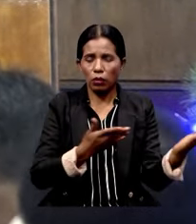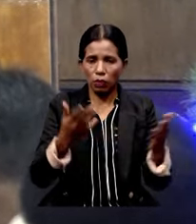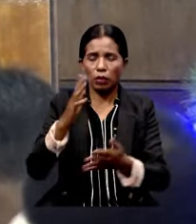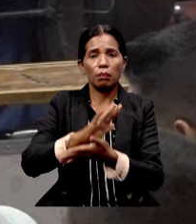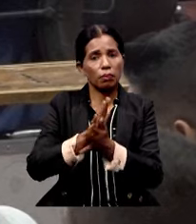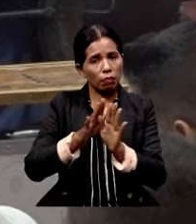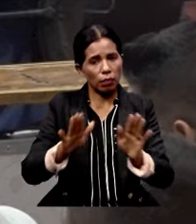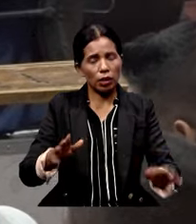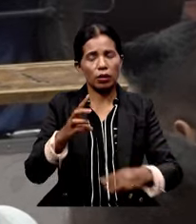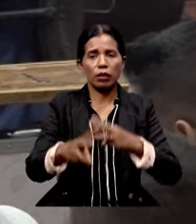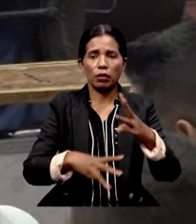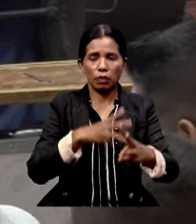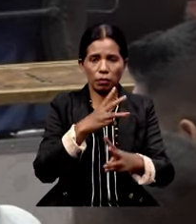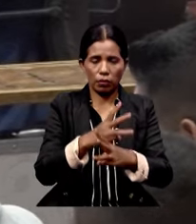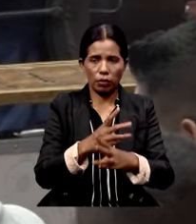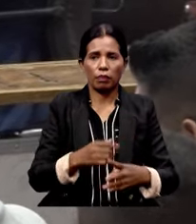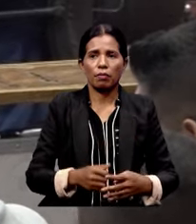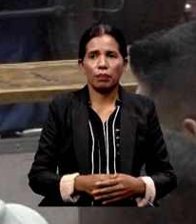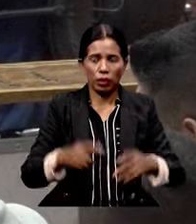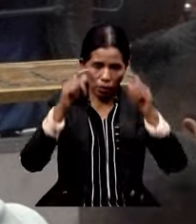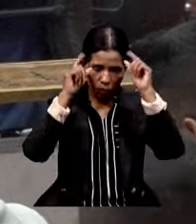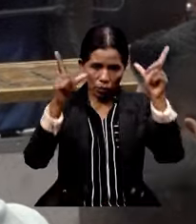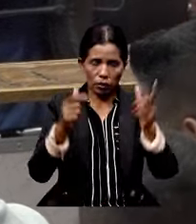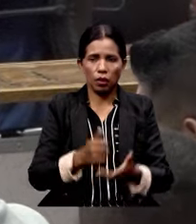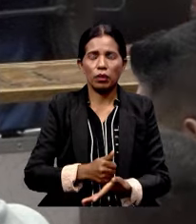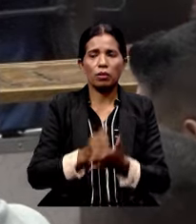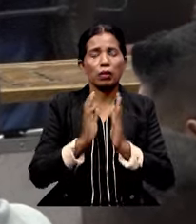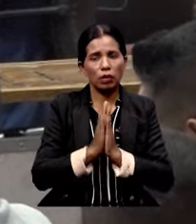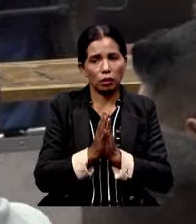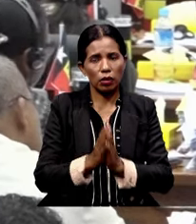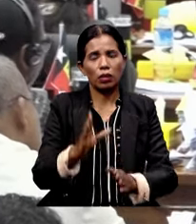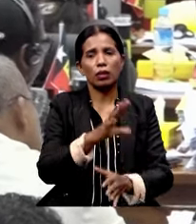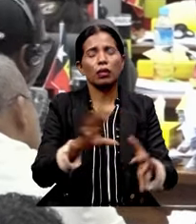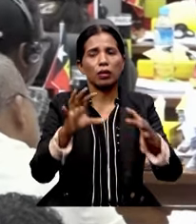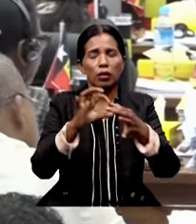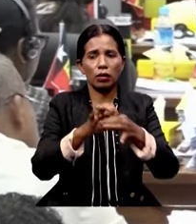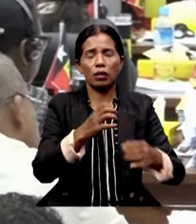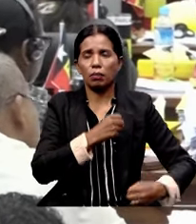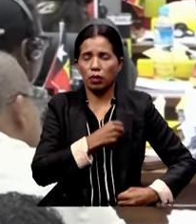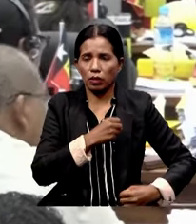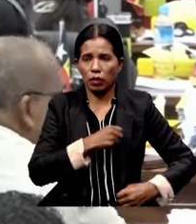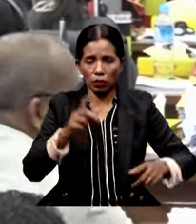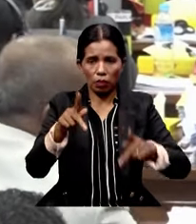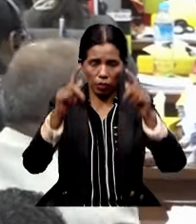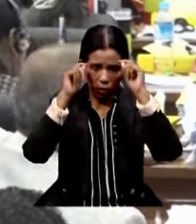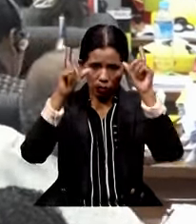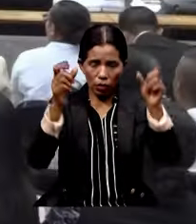mais próspero. O Timor-Leste na solidariedade do povo Myanmar antes de nós, junta militar expulsa diplomata timoroano,